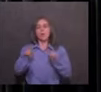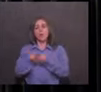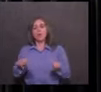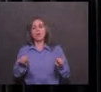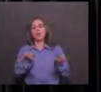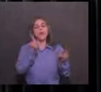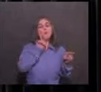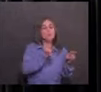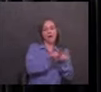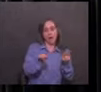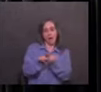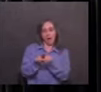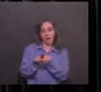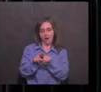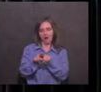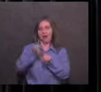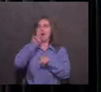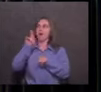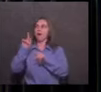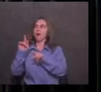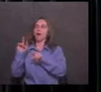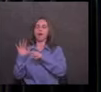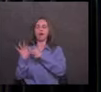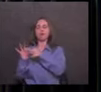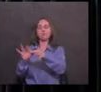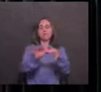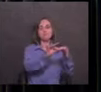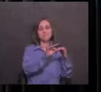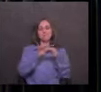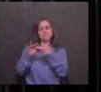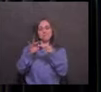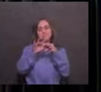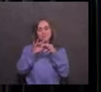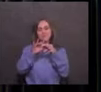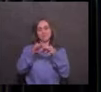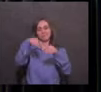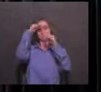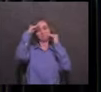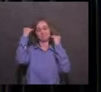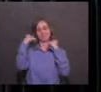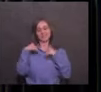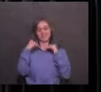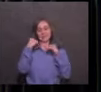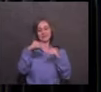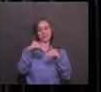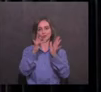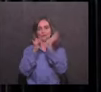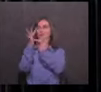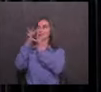solidária conosco, ela continua a ensinar-nos como havemos de deixar-nos iluminar pela luz de Jesus